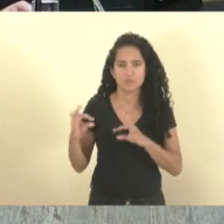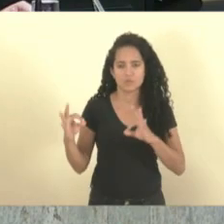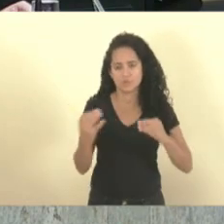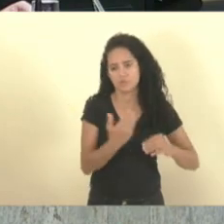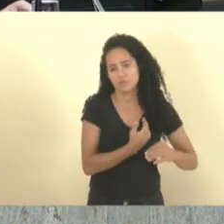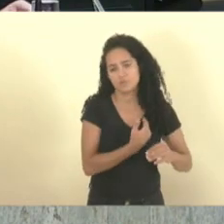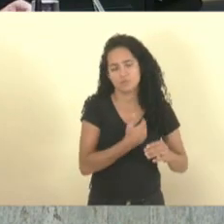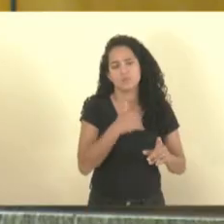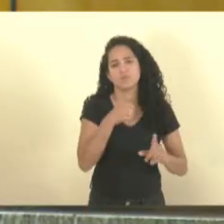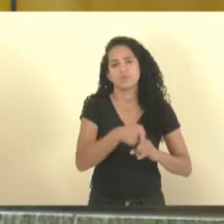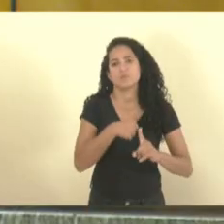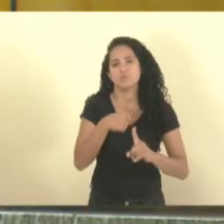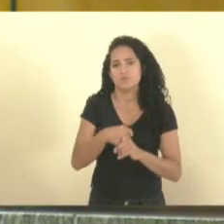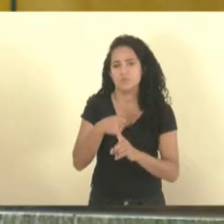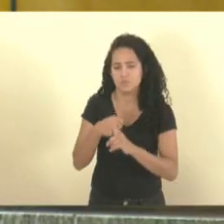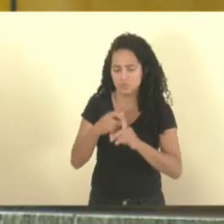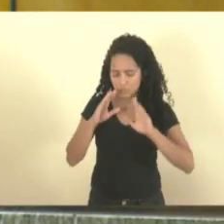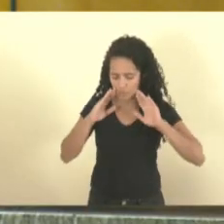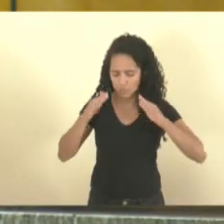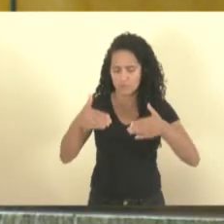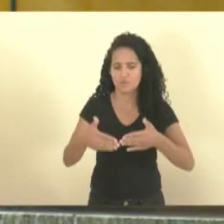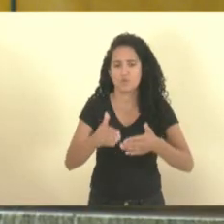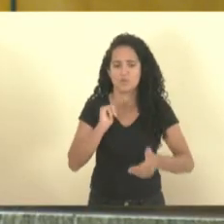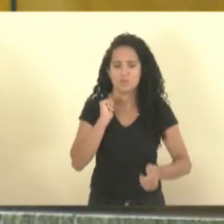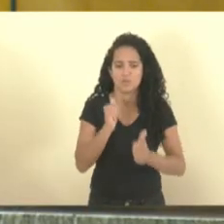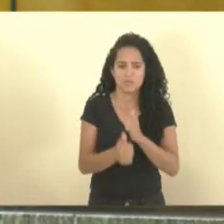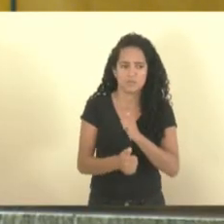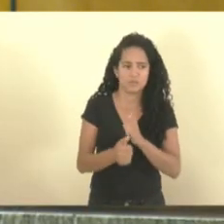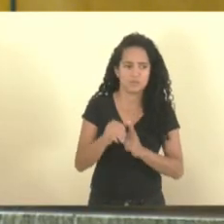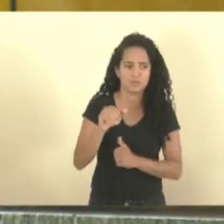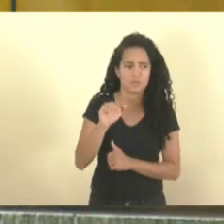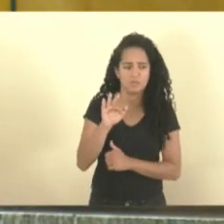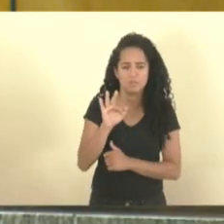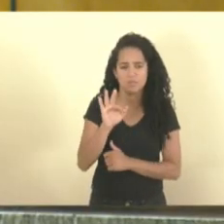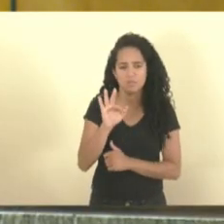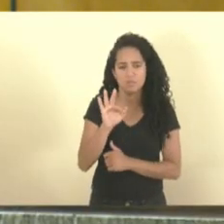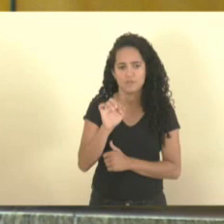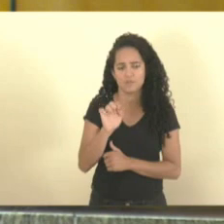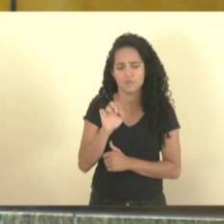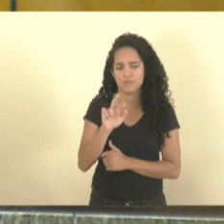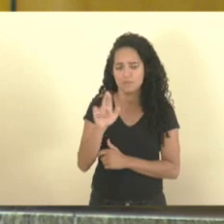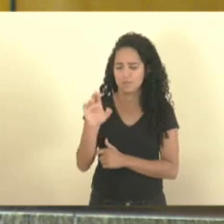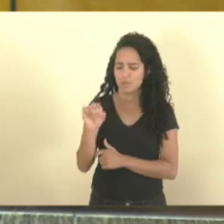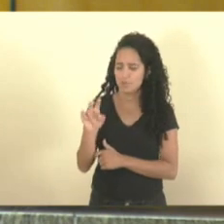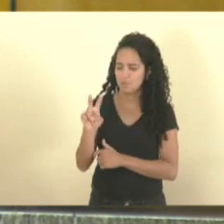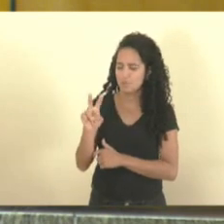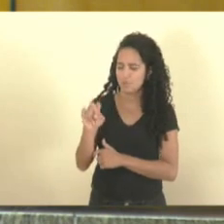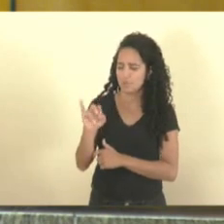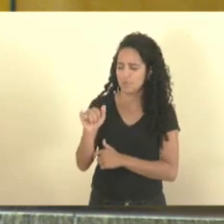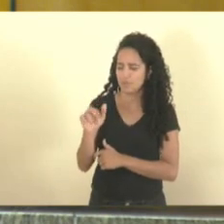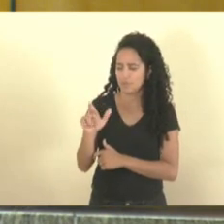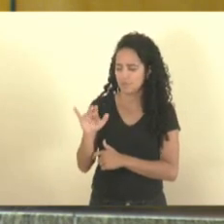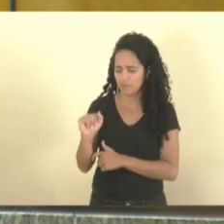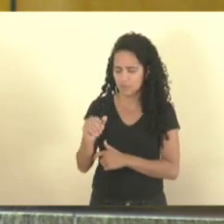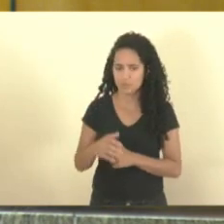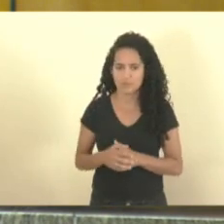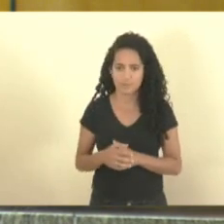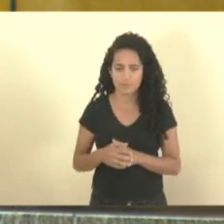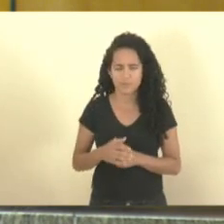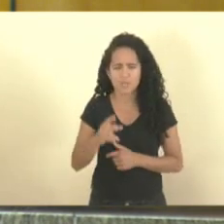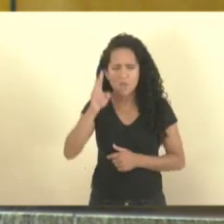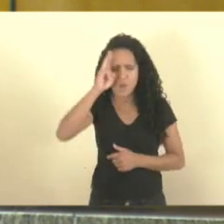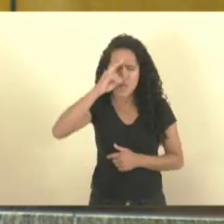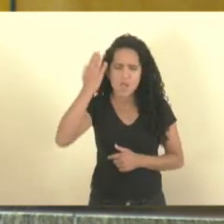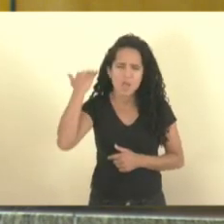colegas pela luta em prol da desportiva ferroviária, que é referência no Estado do Espírito Santo. Deputada Janete, eu me recordo lá na